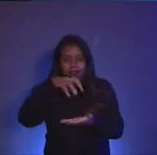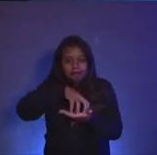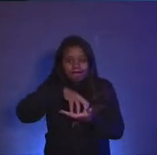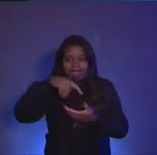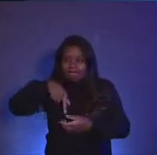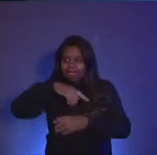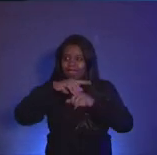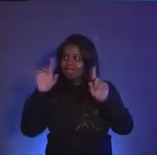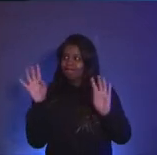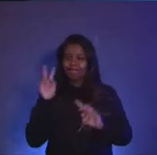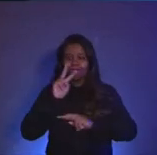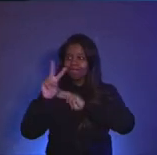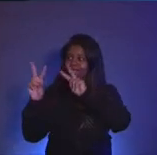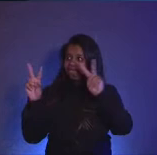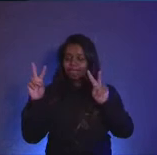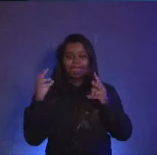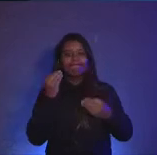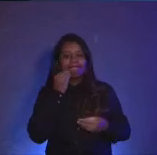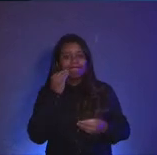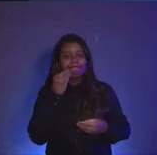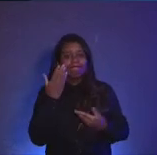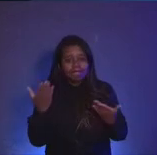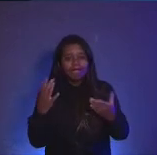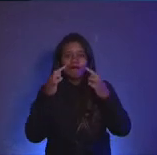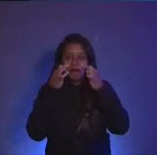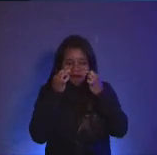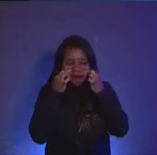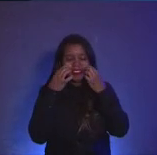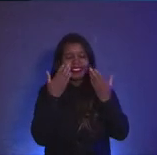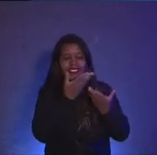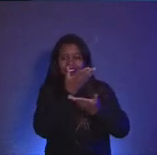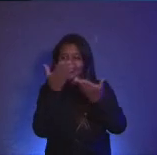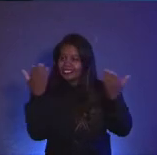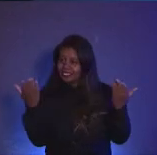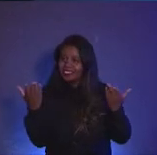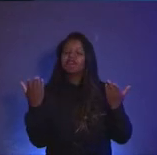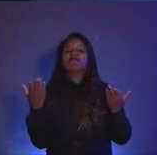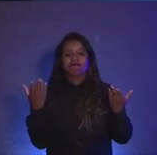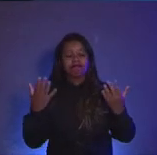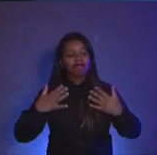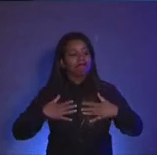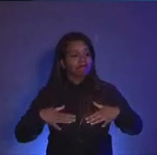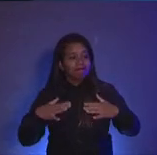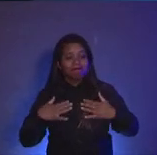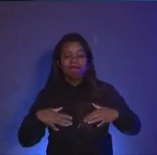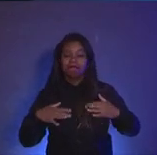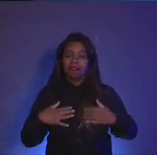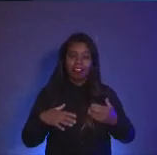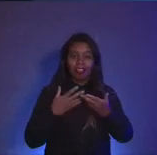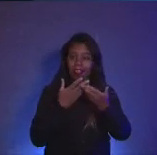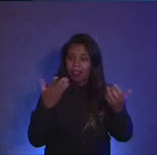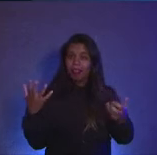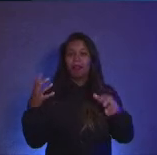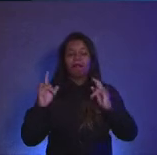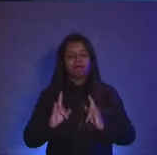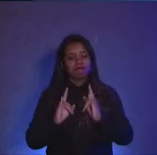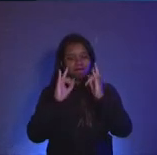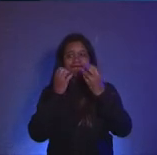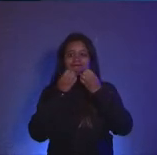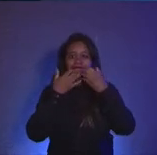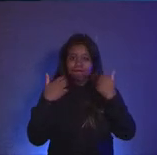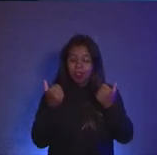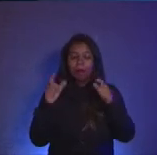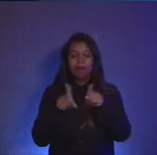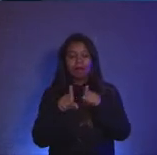vocês conseguem aproveitar o evento com muita, muita vontade, porque é uma estrutura muito boa. A Abrage, a